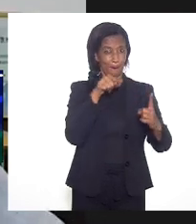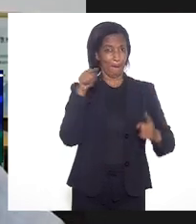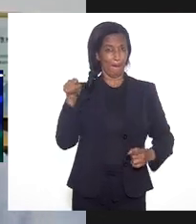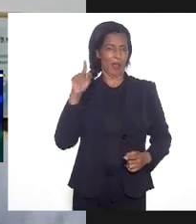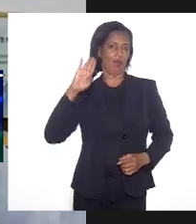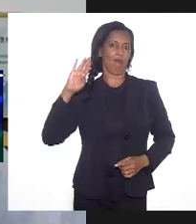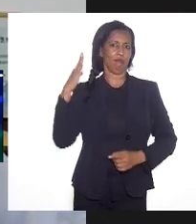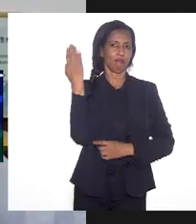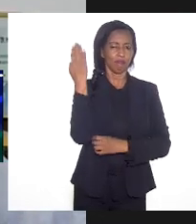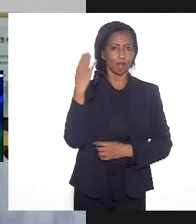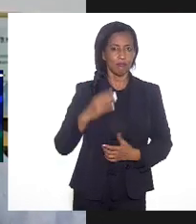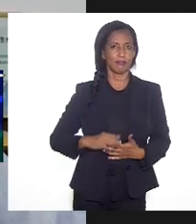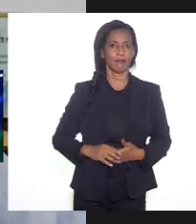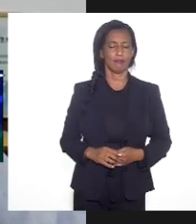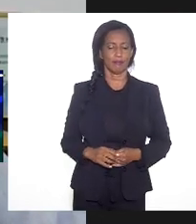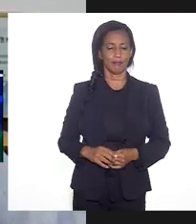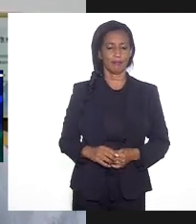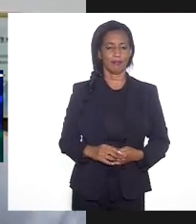são hipócritas.